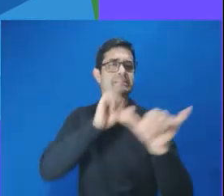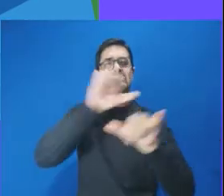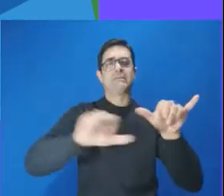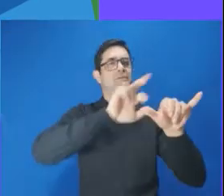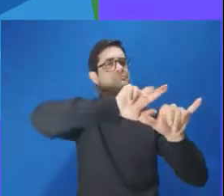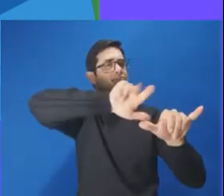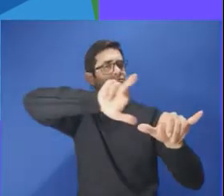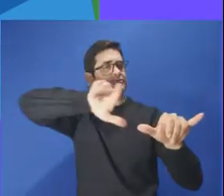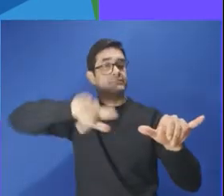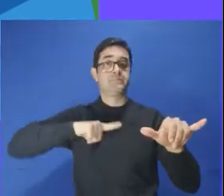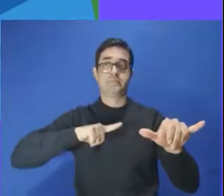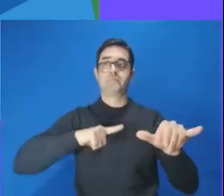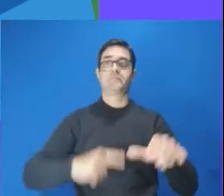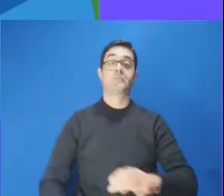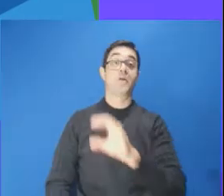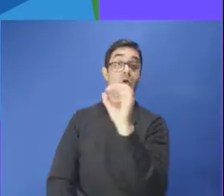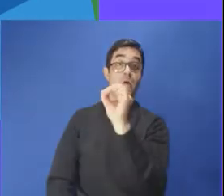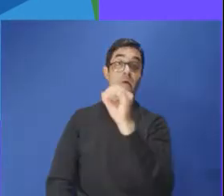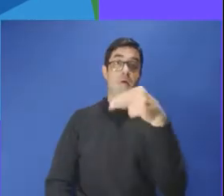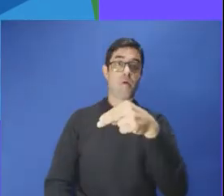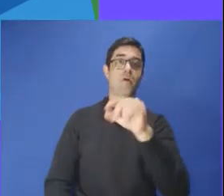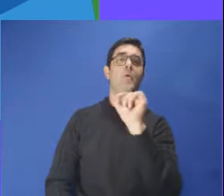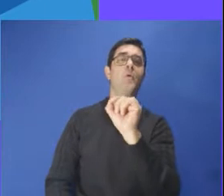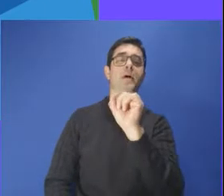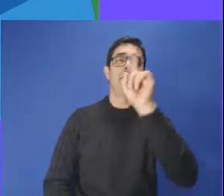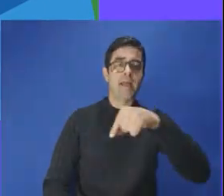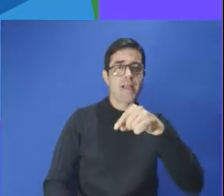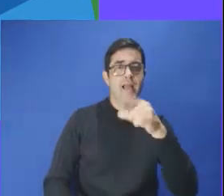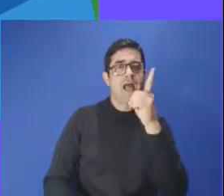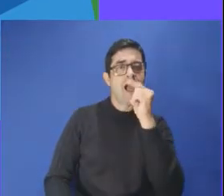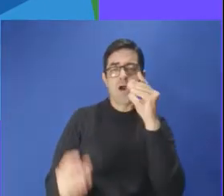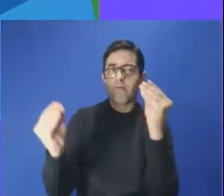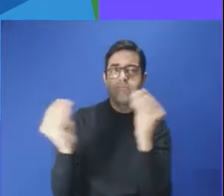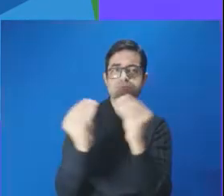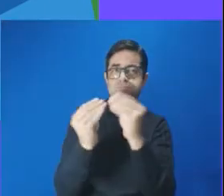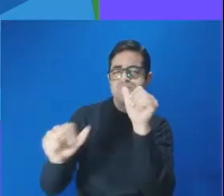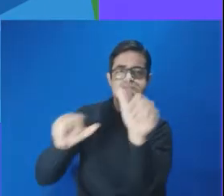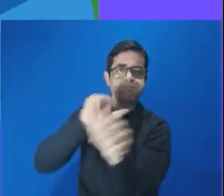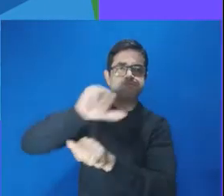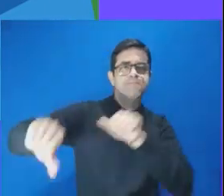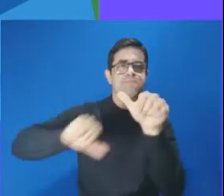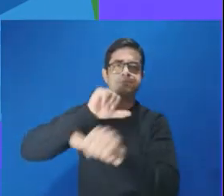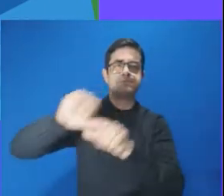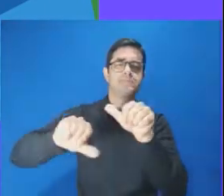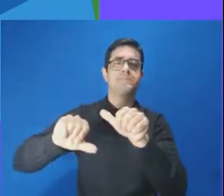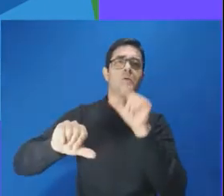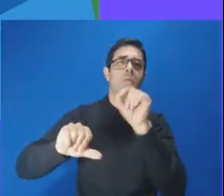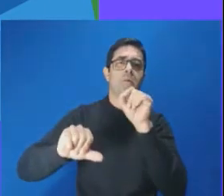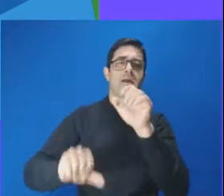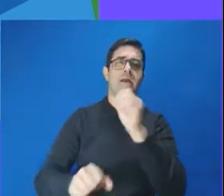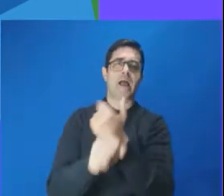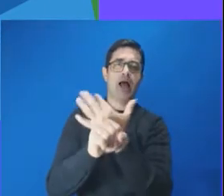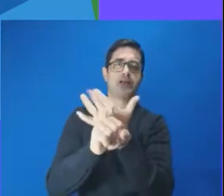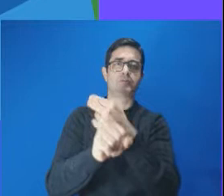o dióxido de nitrogênio é um que reage com a água para formar o ácido nítrico. E o ácido nítrico pode ser mais corrosivo do que o